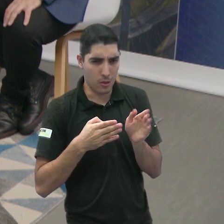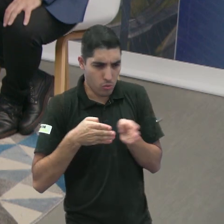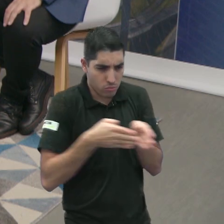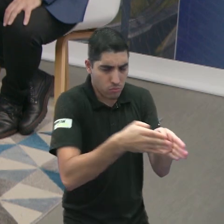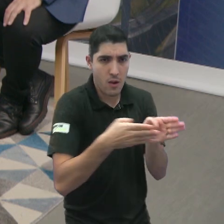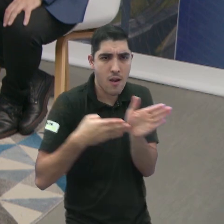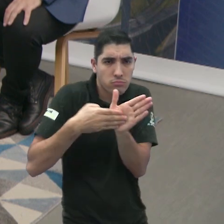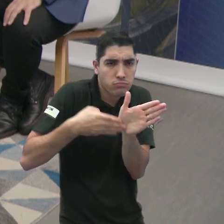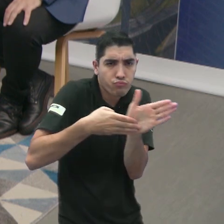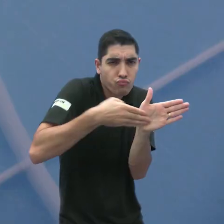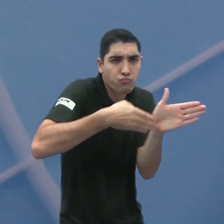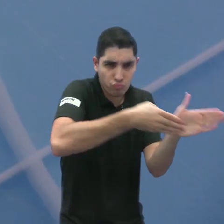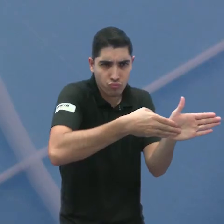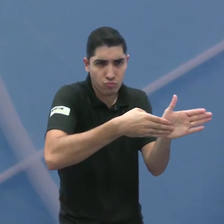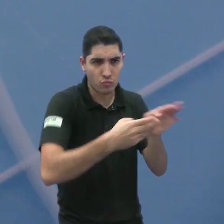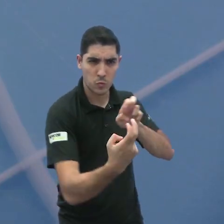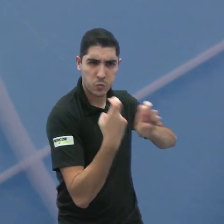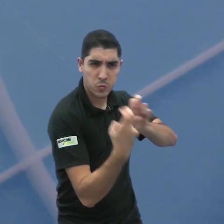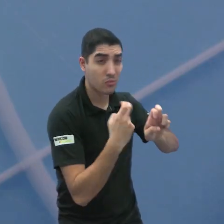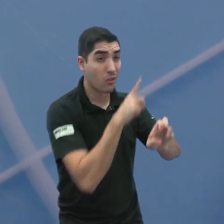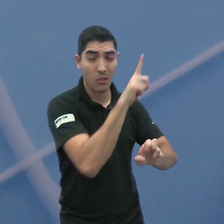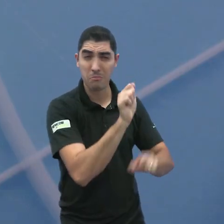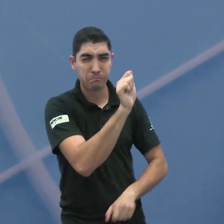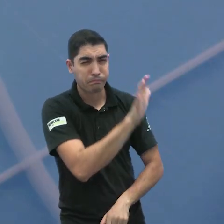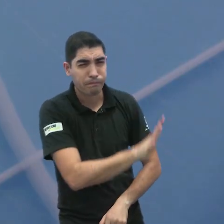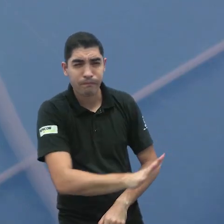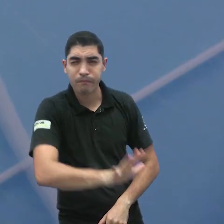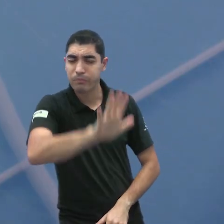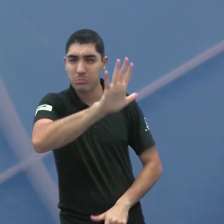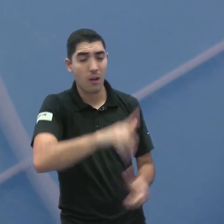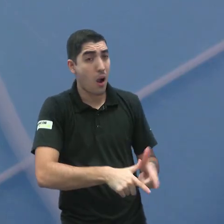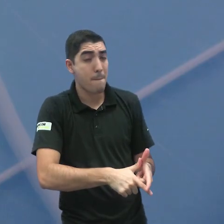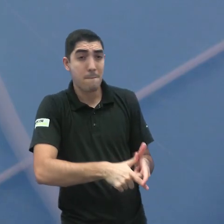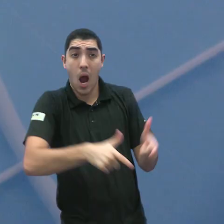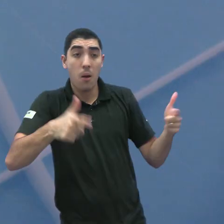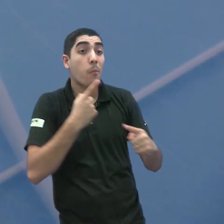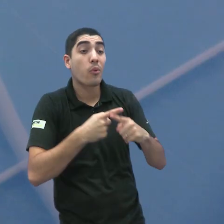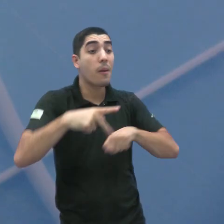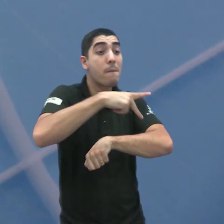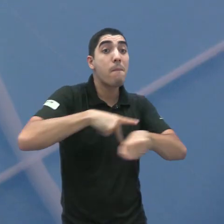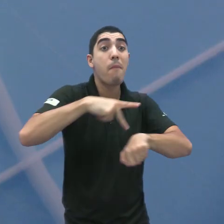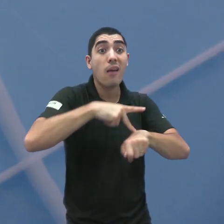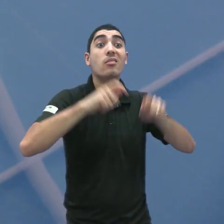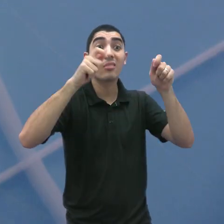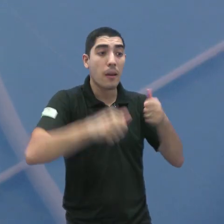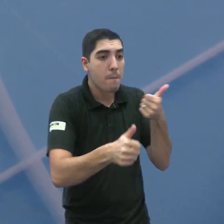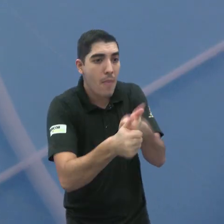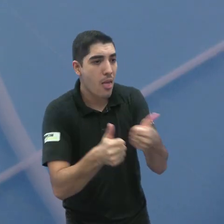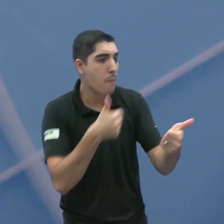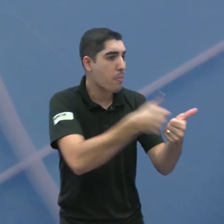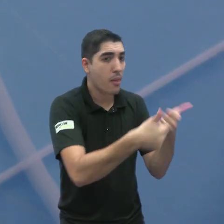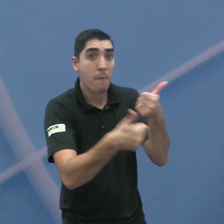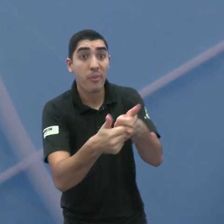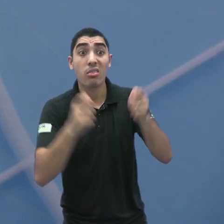Europa, você fala em muitos países interligados, onde você consegue se locomover de um país a outro